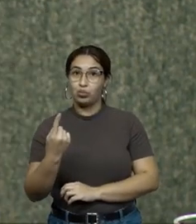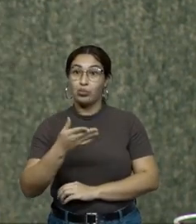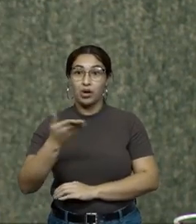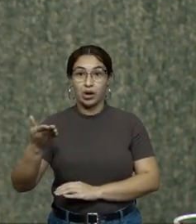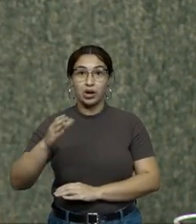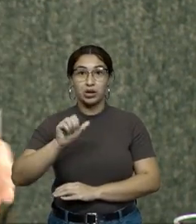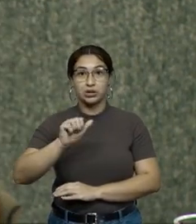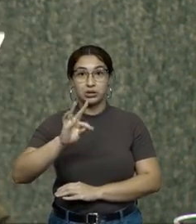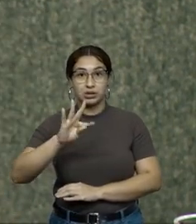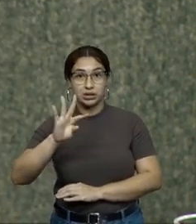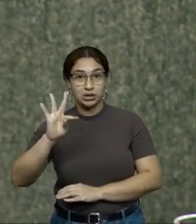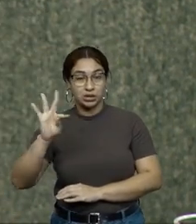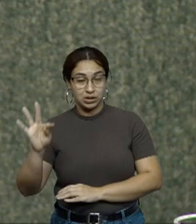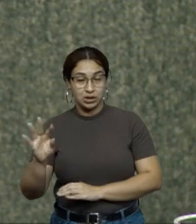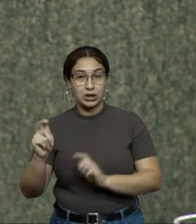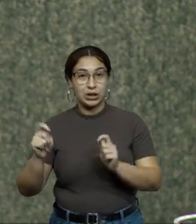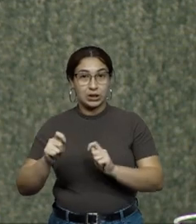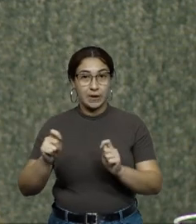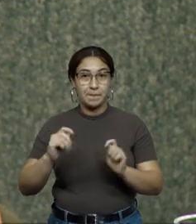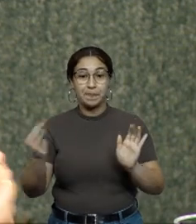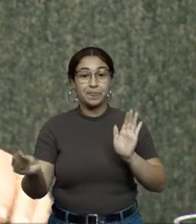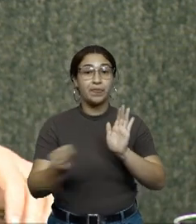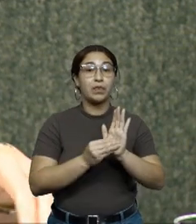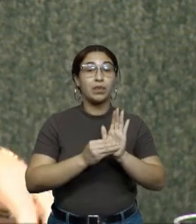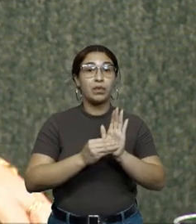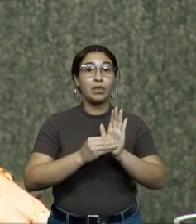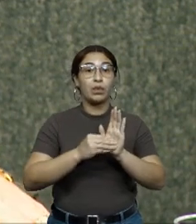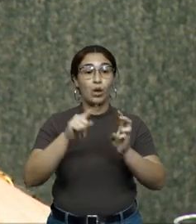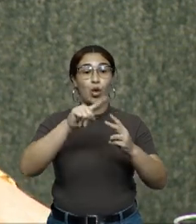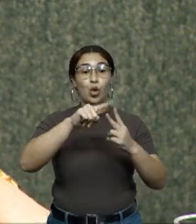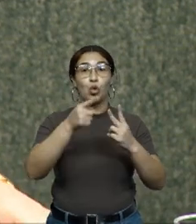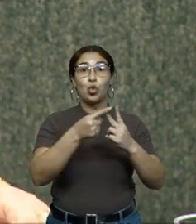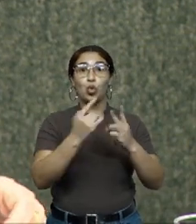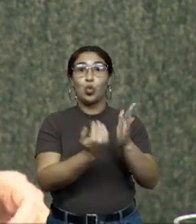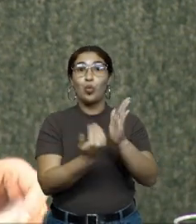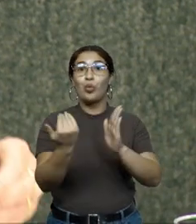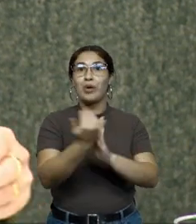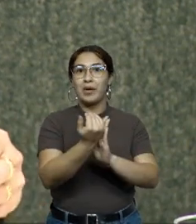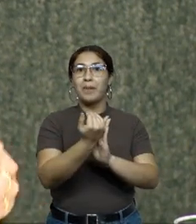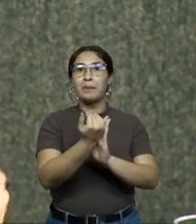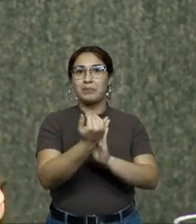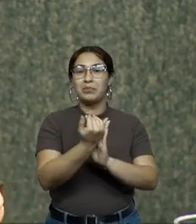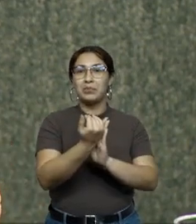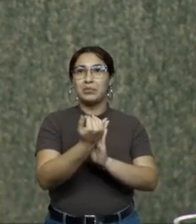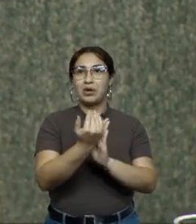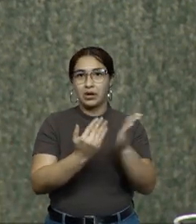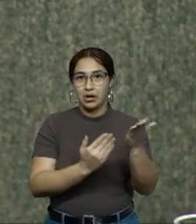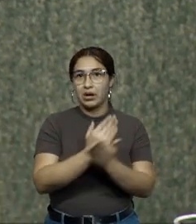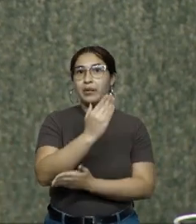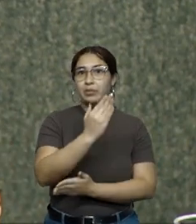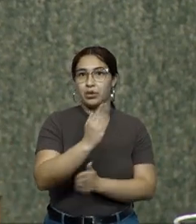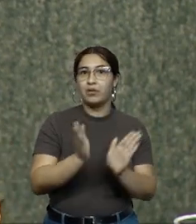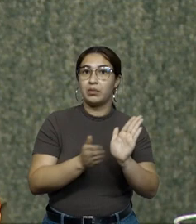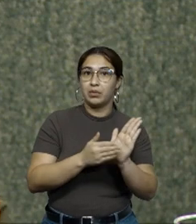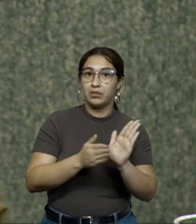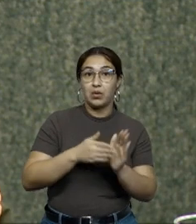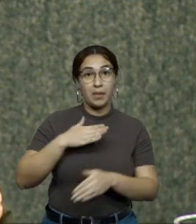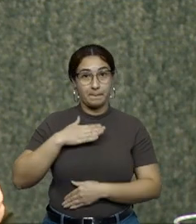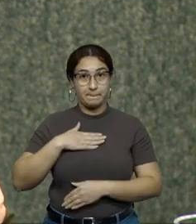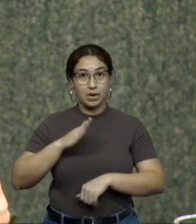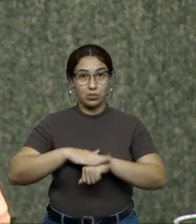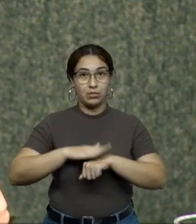nós conseguimos colocar nesta lei duas leis importantes aprovadas aqui né por proposição de minha